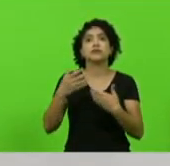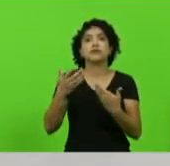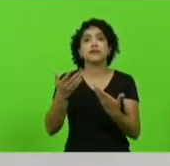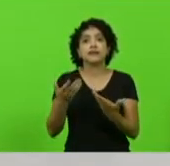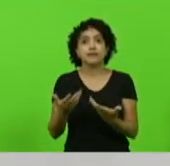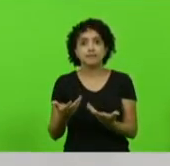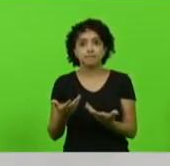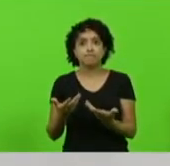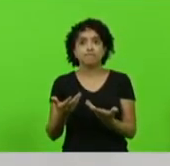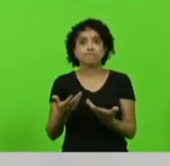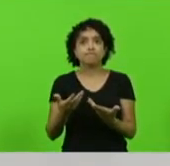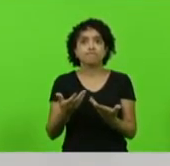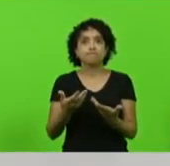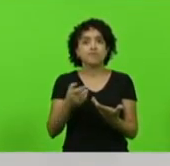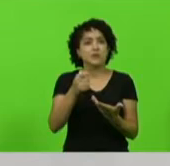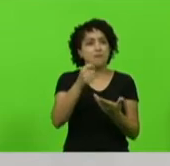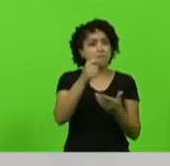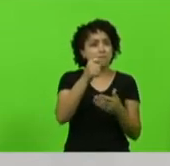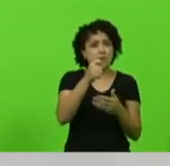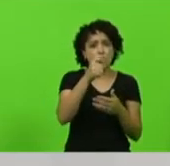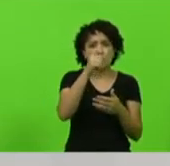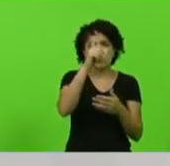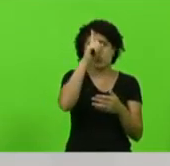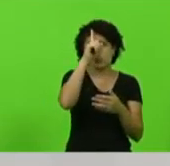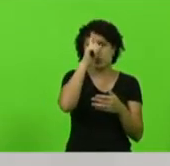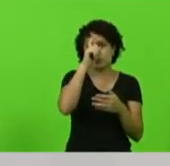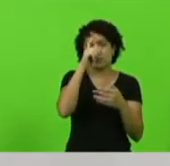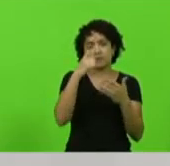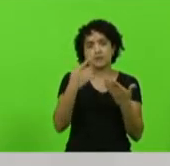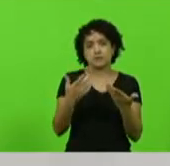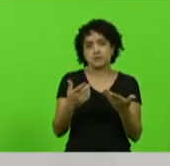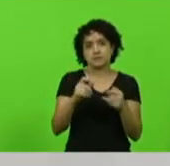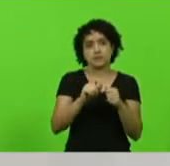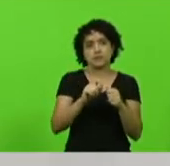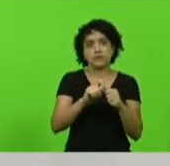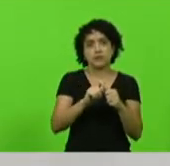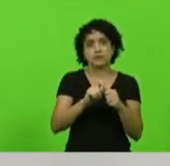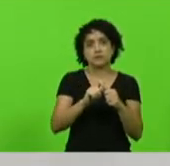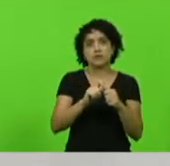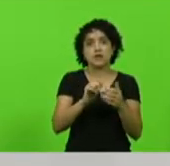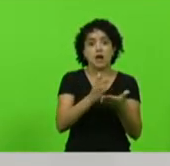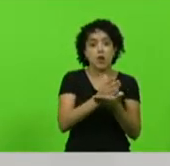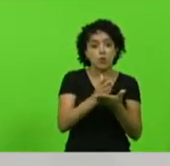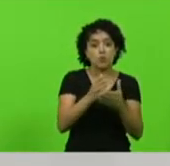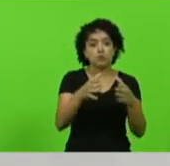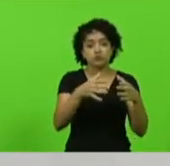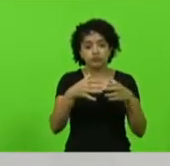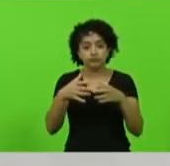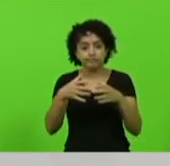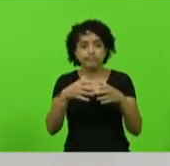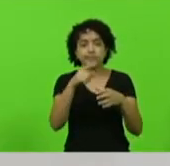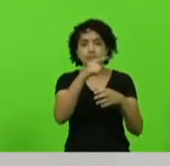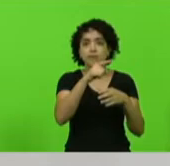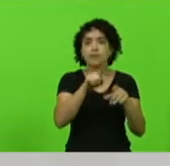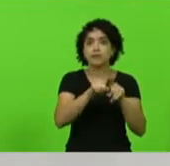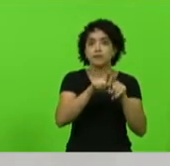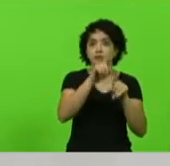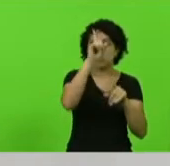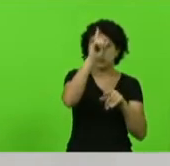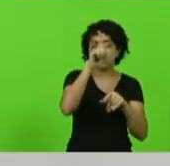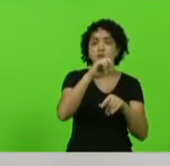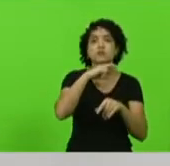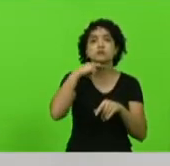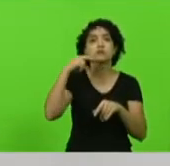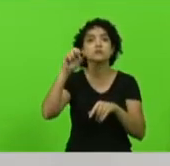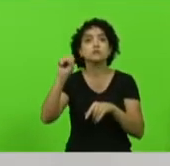para pouquíssimos hospitais. E algumas entidades, como São José de Jaraguá, está fazendo um